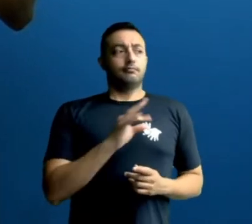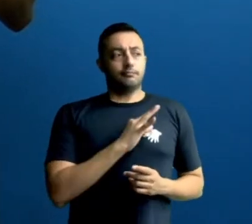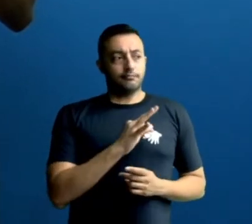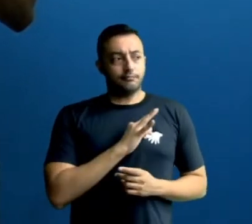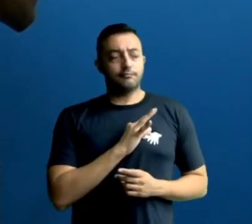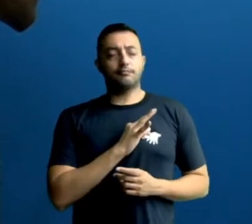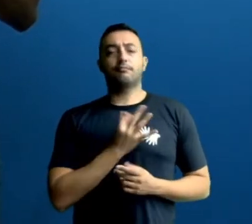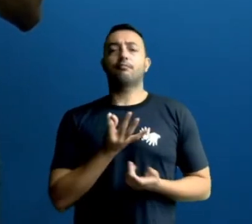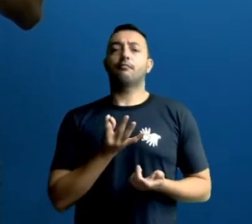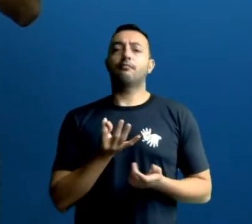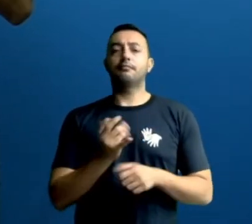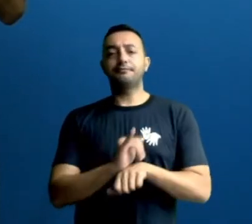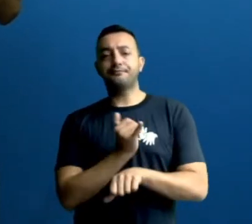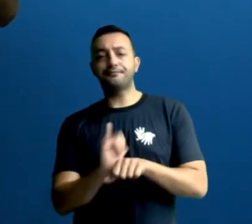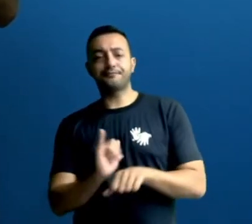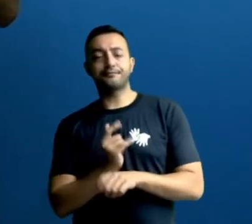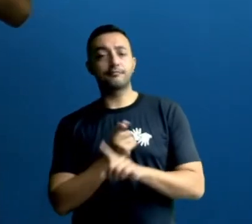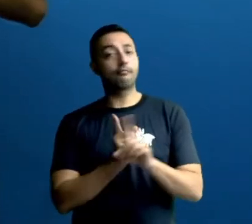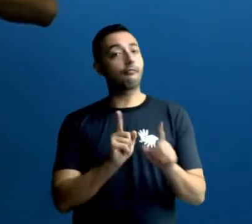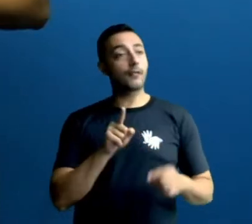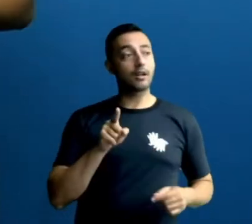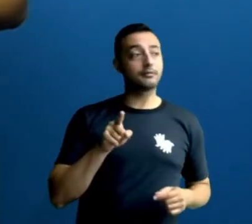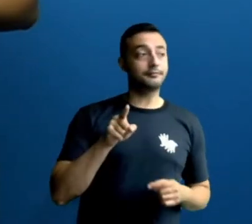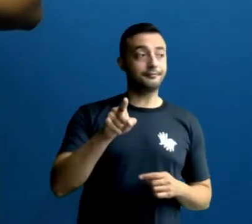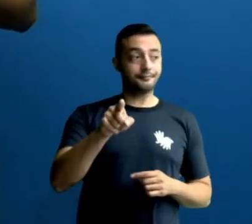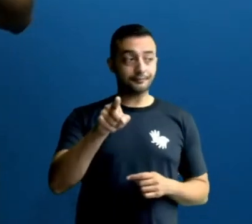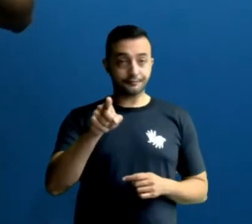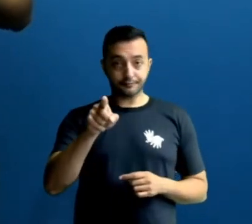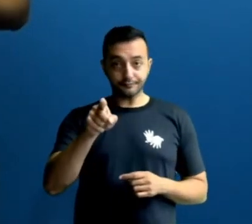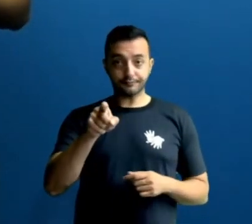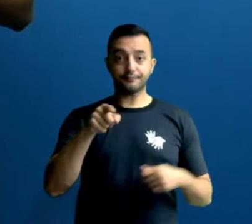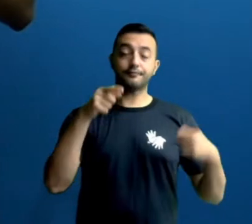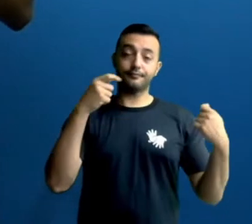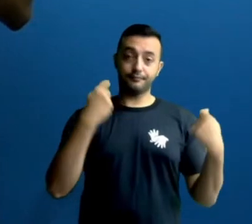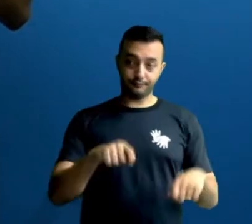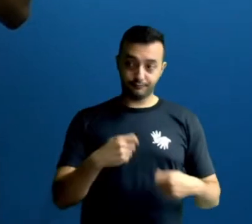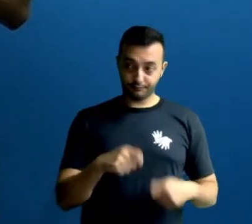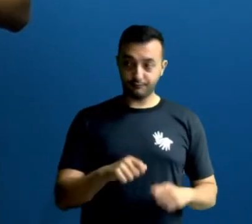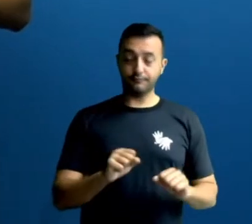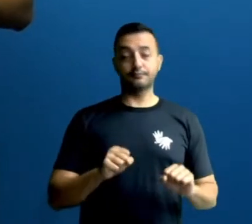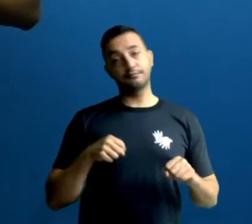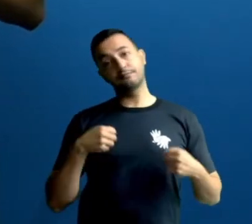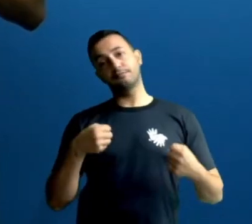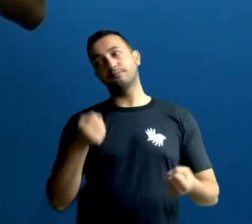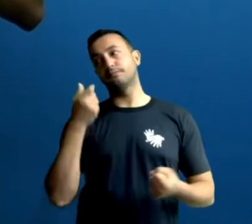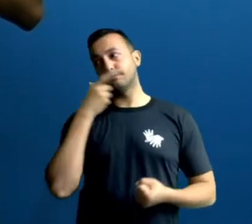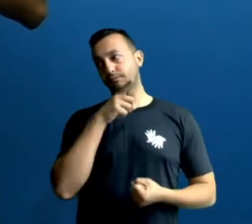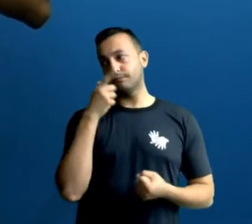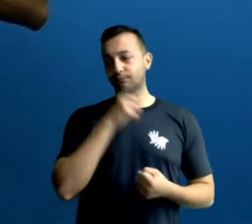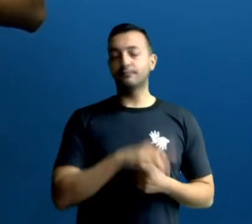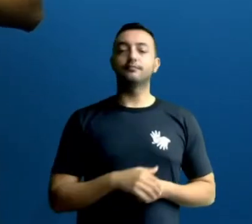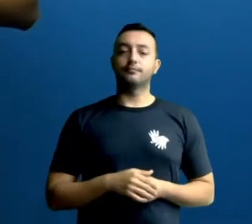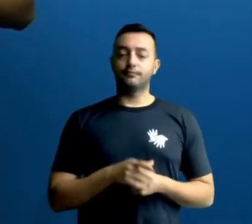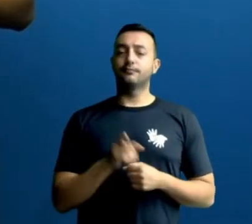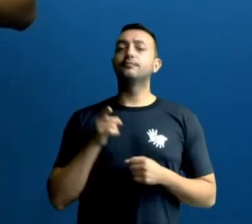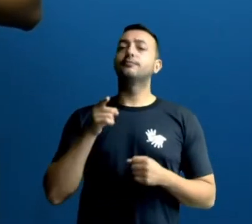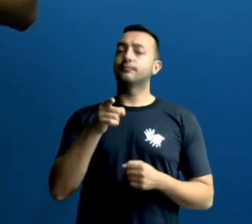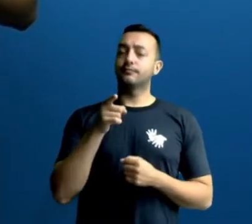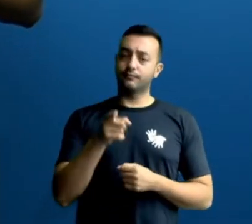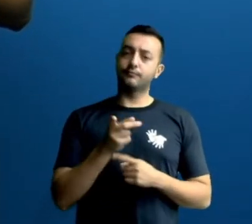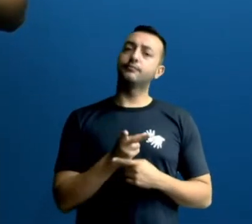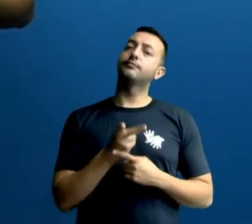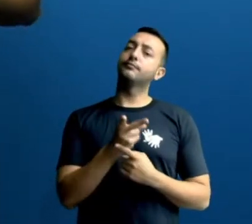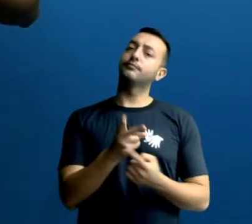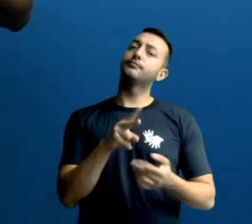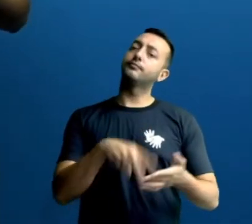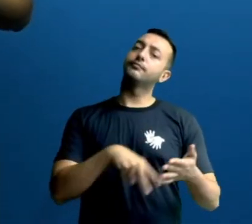temos estratégias. Agora, cabe a você aí em casa já começar a colocar isso em prática, já começar a procurar